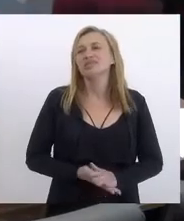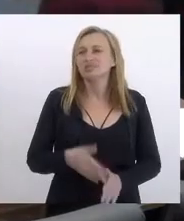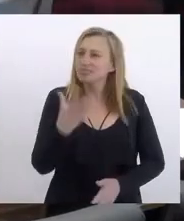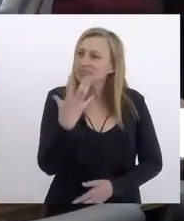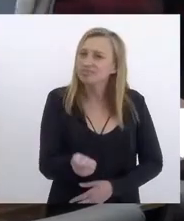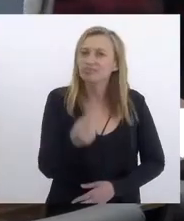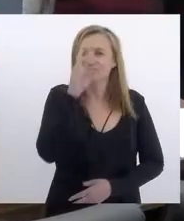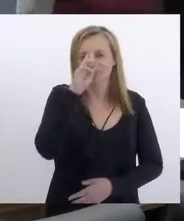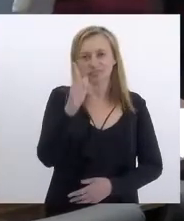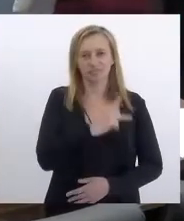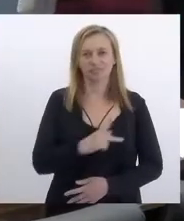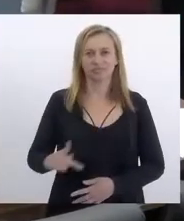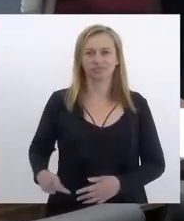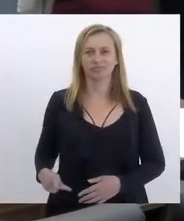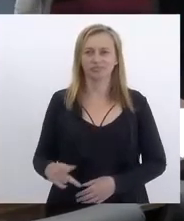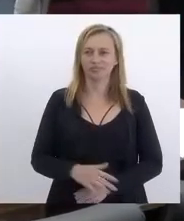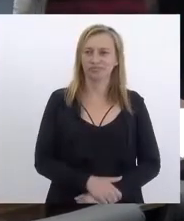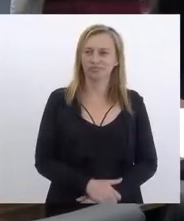Favorável, presidente.